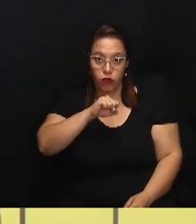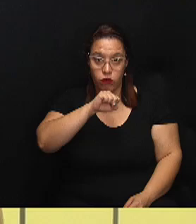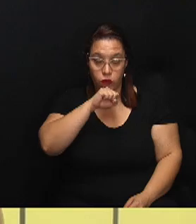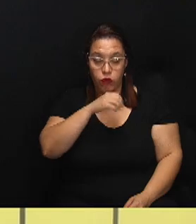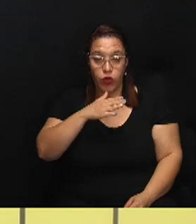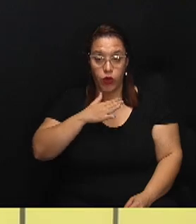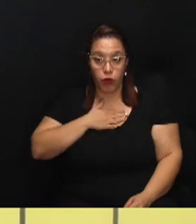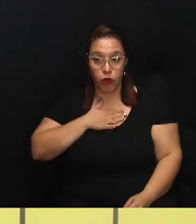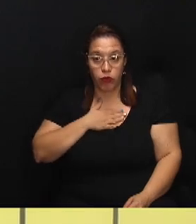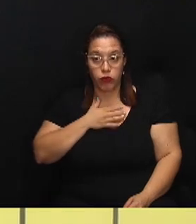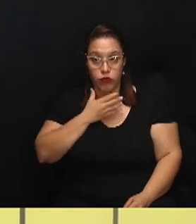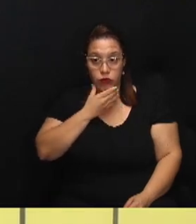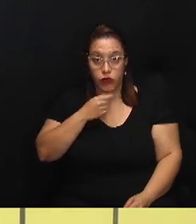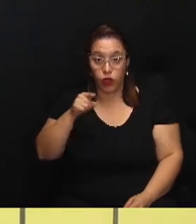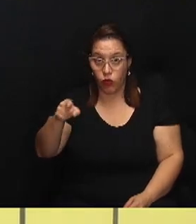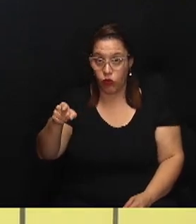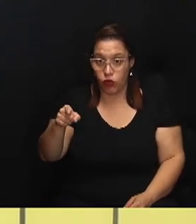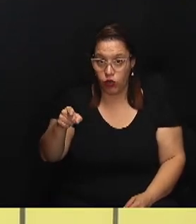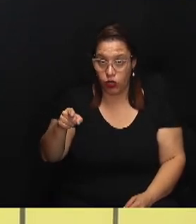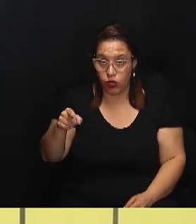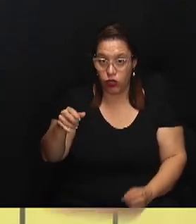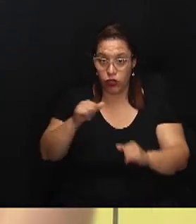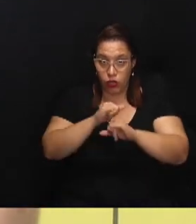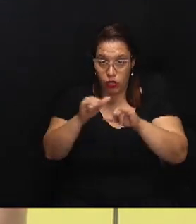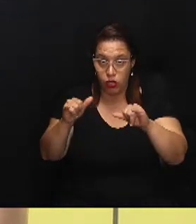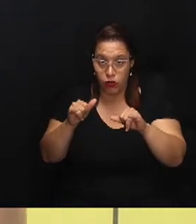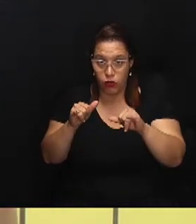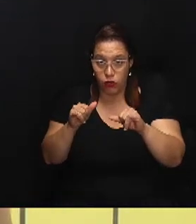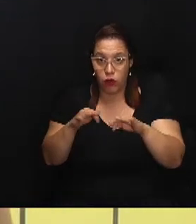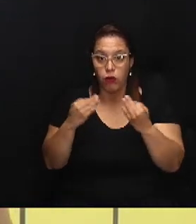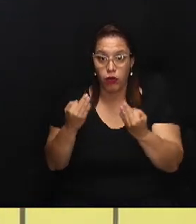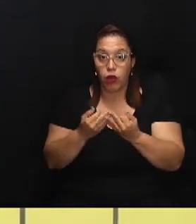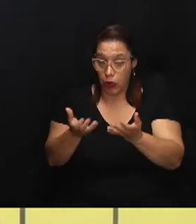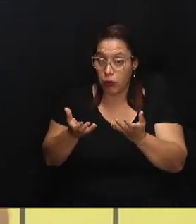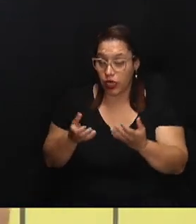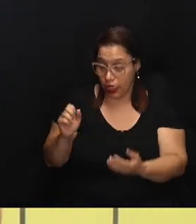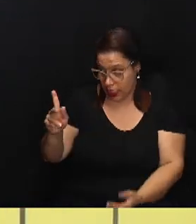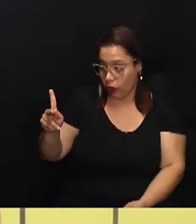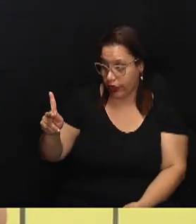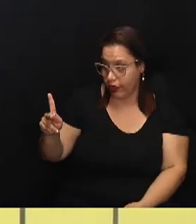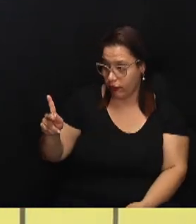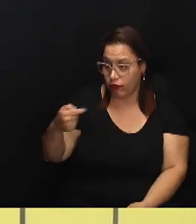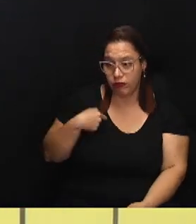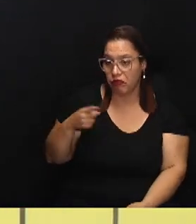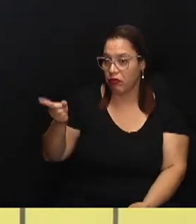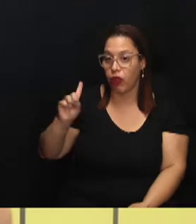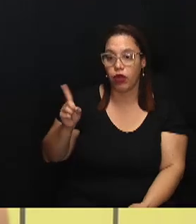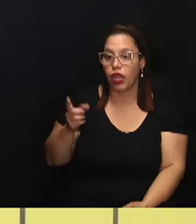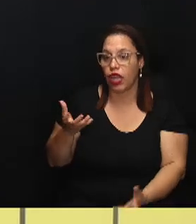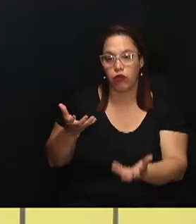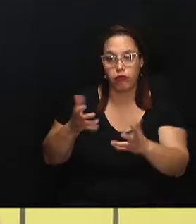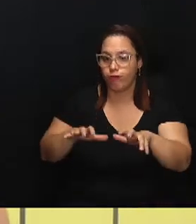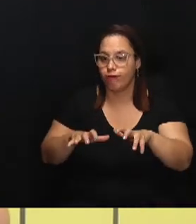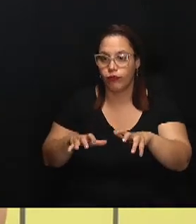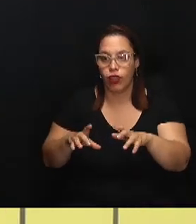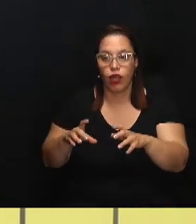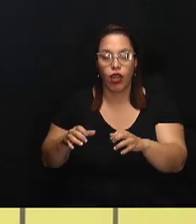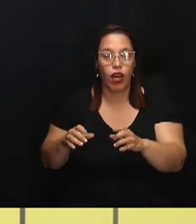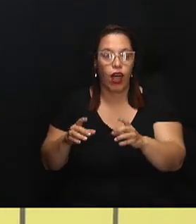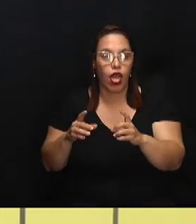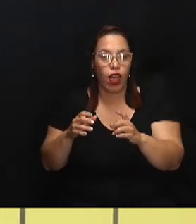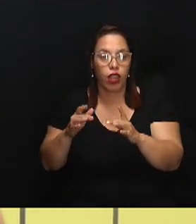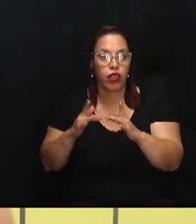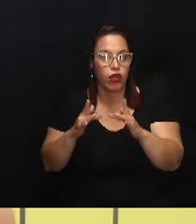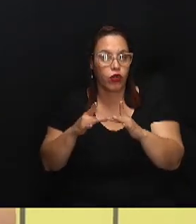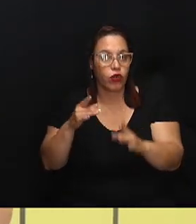momento, eu falava, mãe, você dá notícia para a família, para quem quiser, Tá. né? Eu não quero mais atender telefone, eu não quero